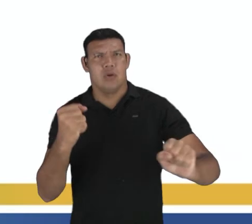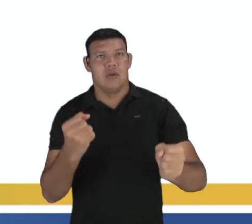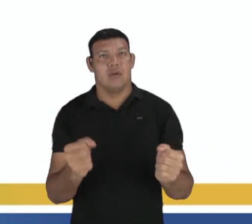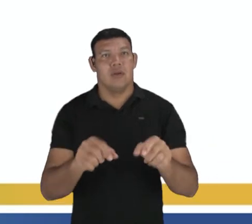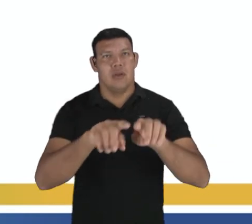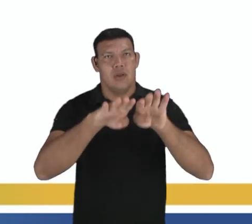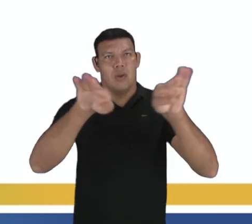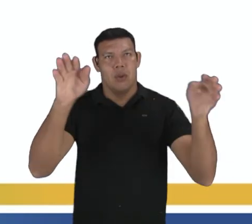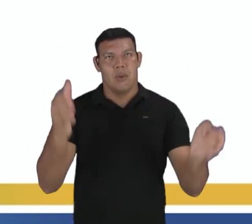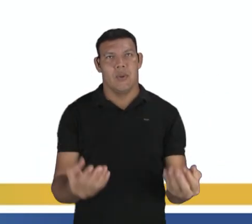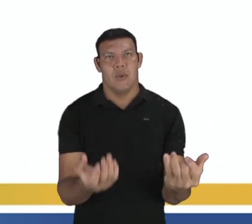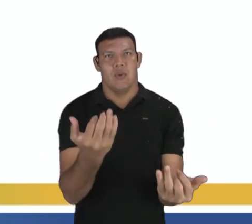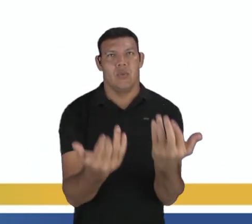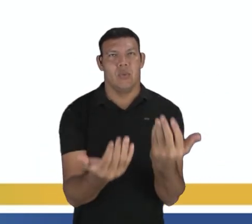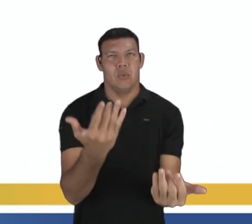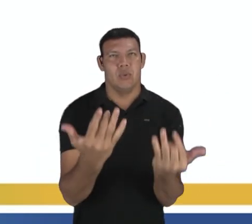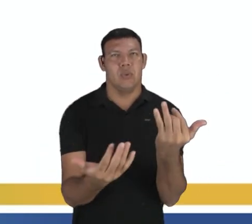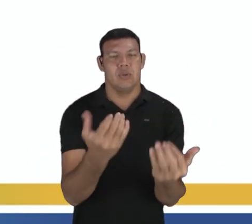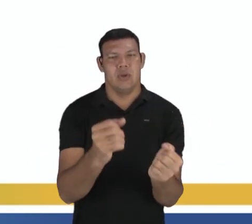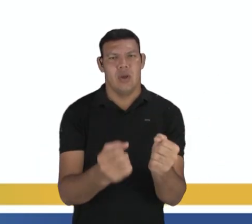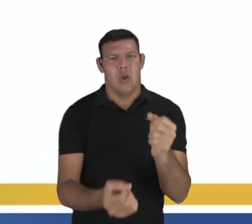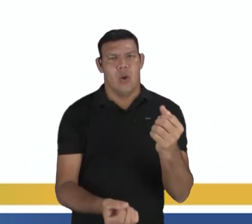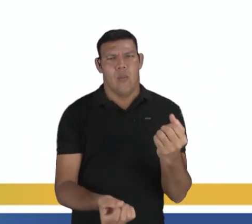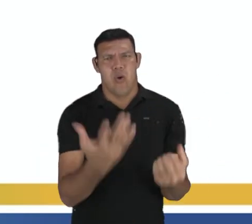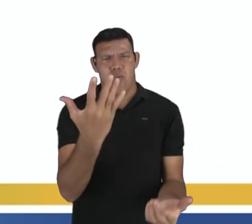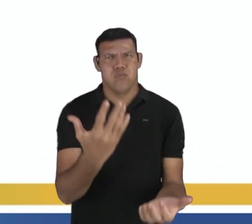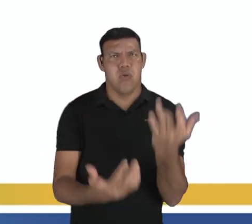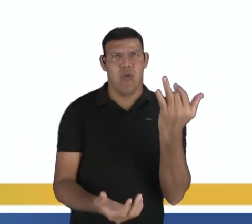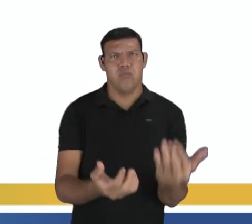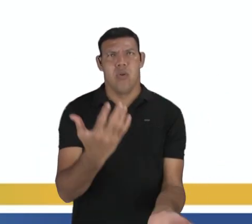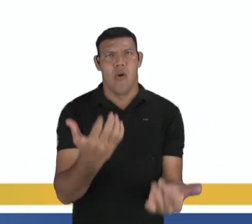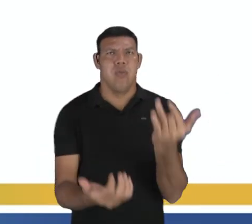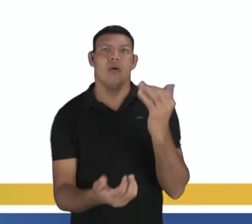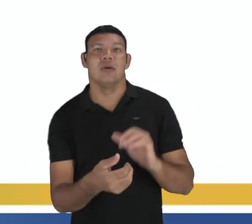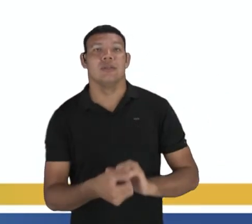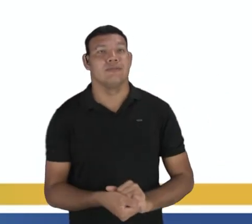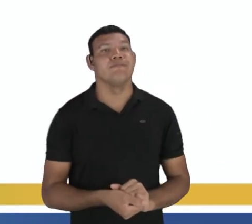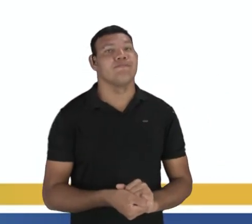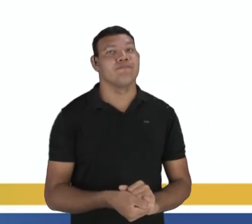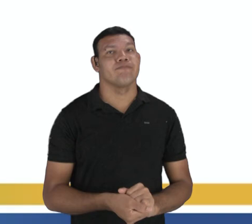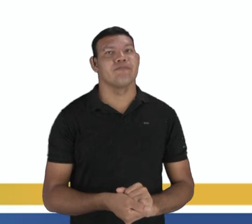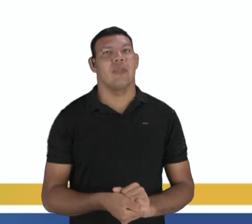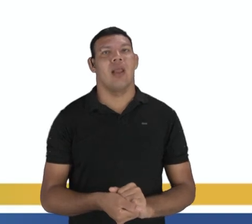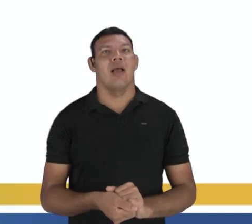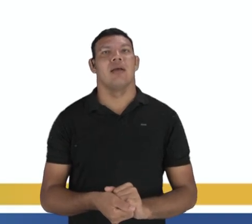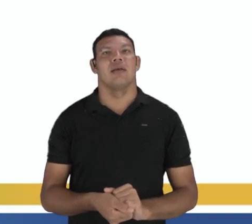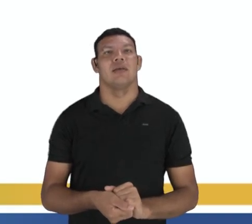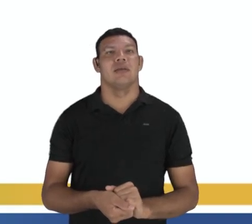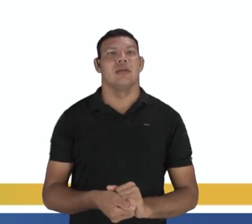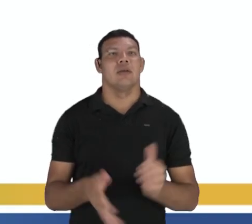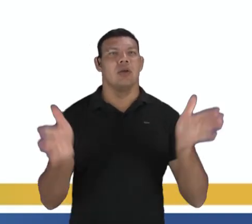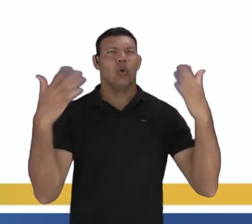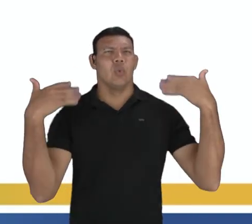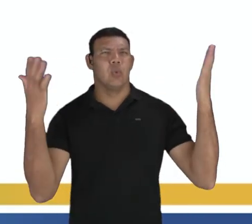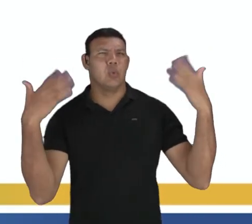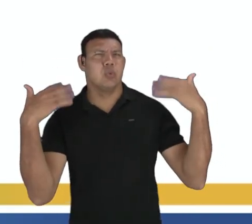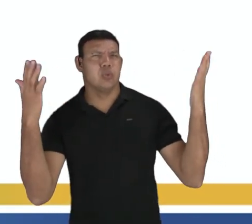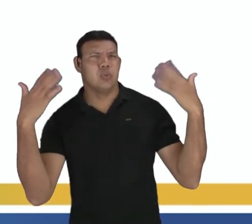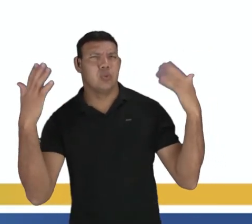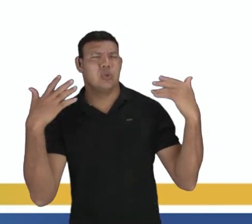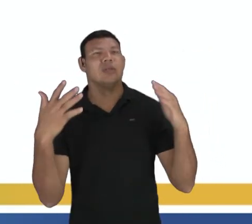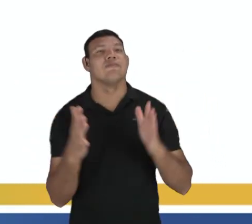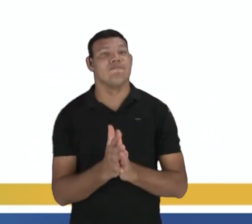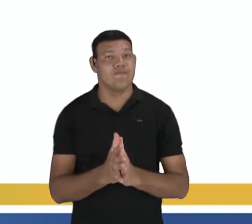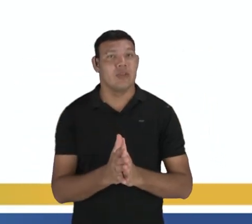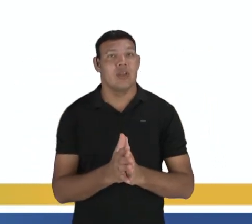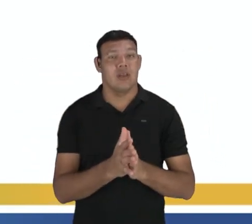O calor era forte, no apartamento que estavam aos poucos pagando. Mas o vento batendo nas cortinas, que ela